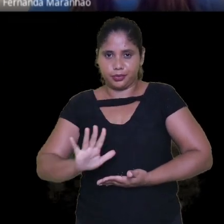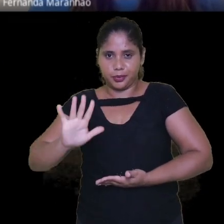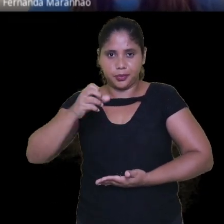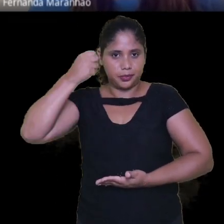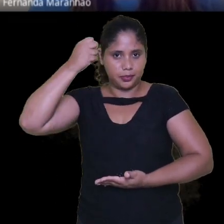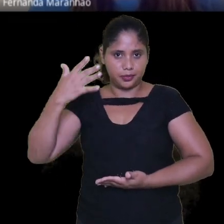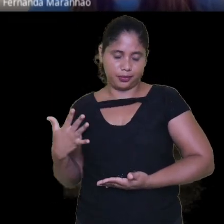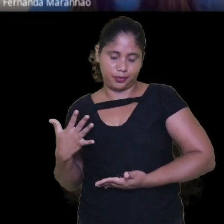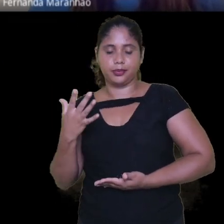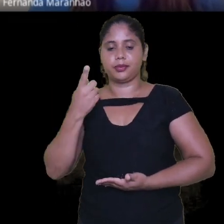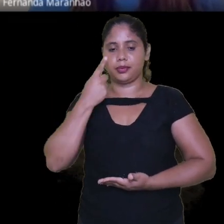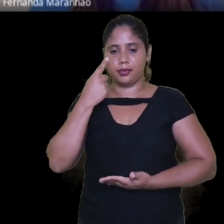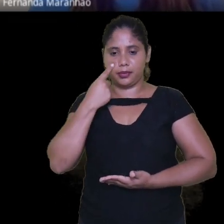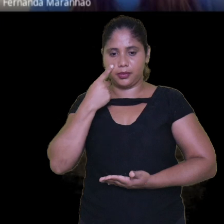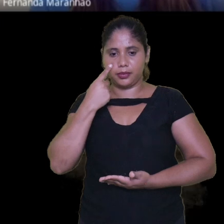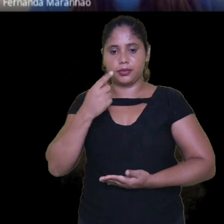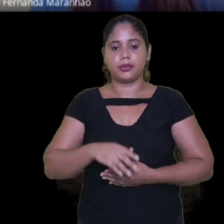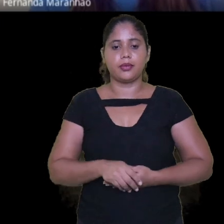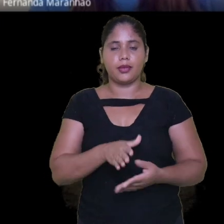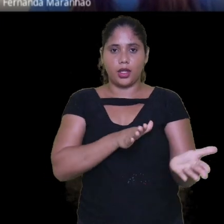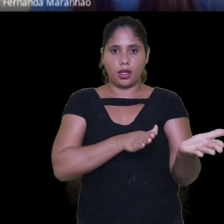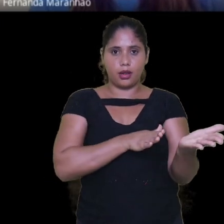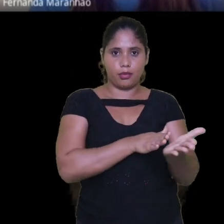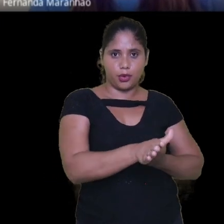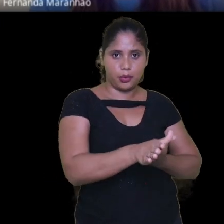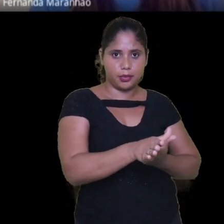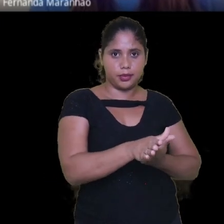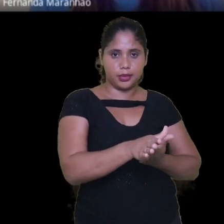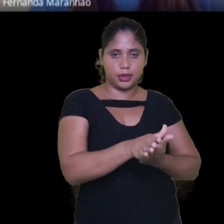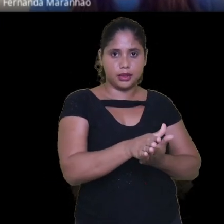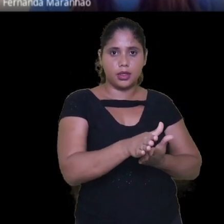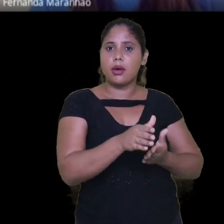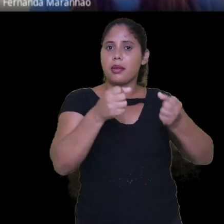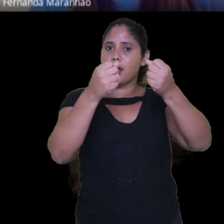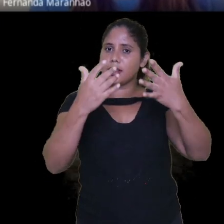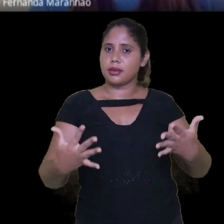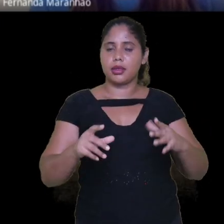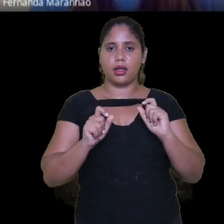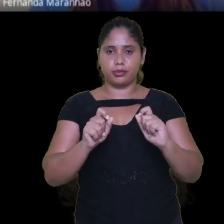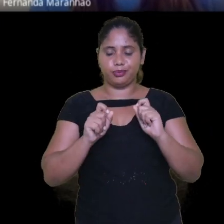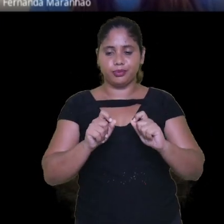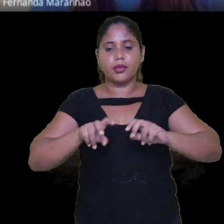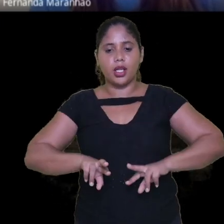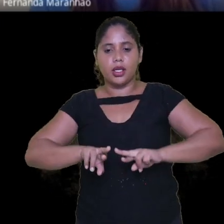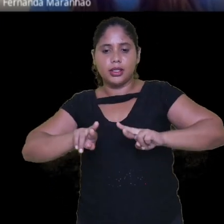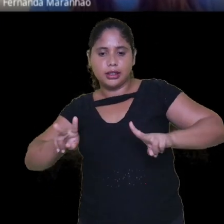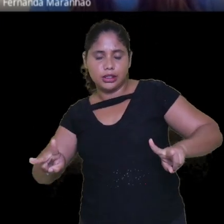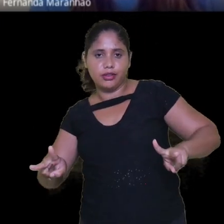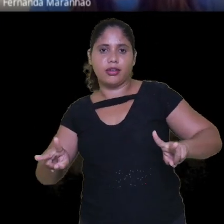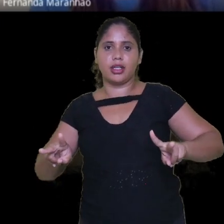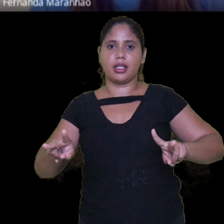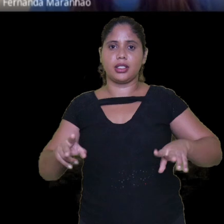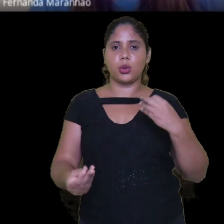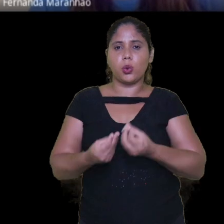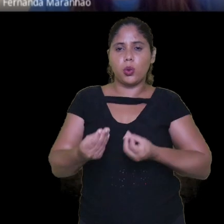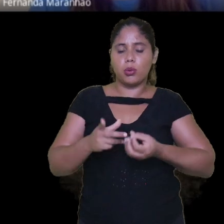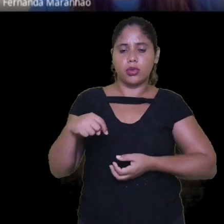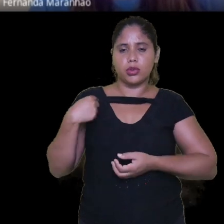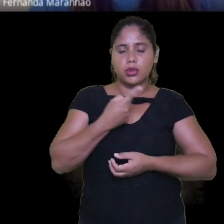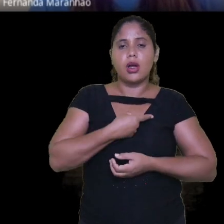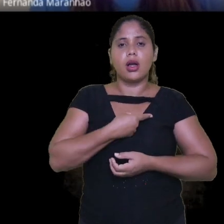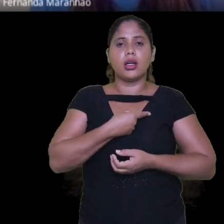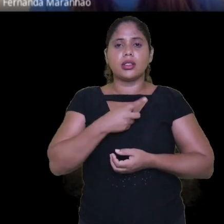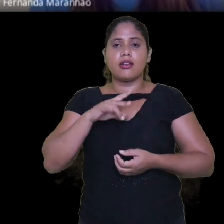um procedimento Delphi, que é uma reunião de vários especialistas na área, é uma reunião de especialistas